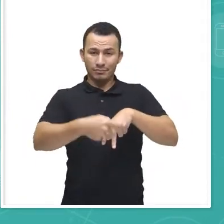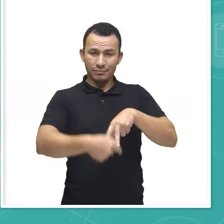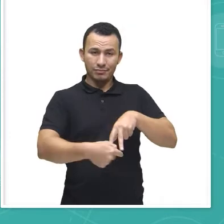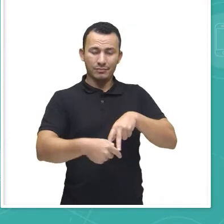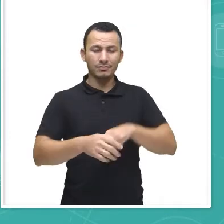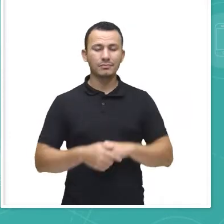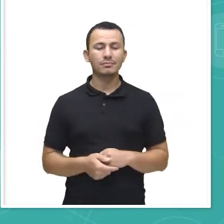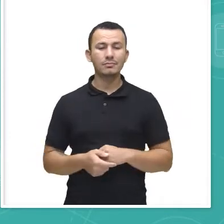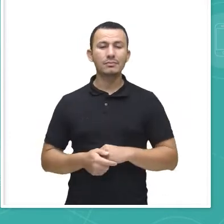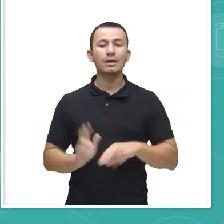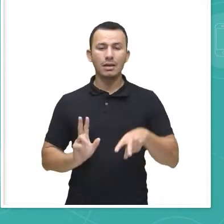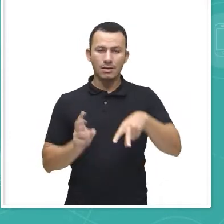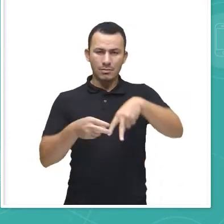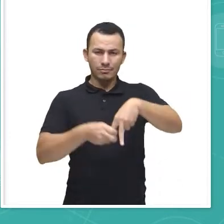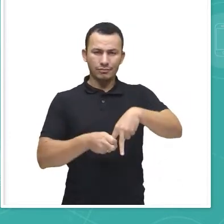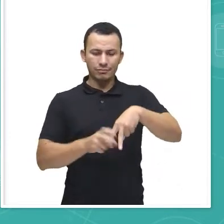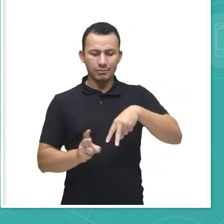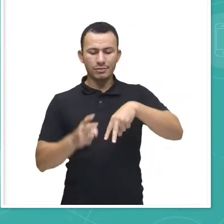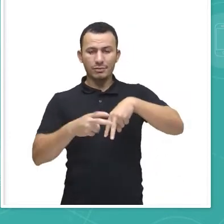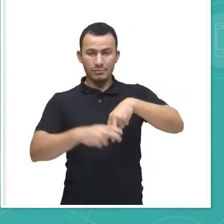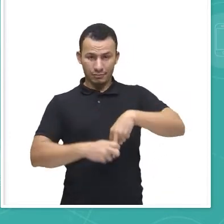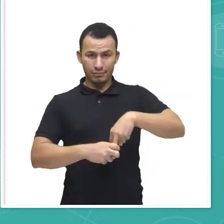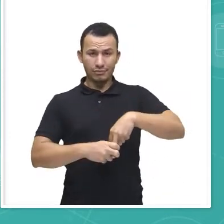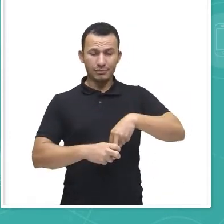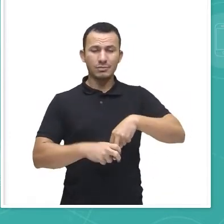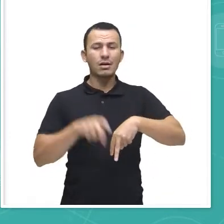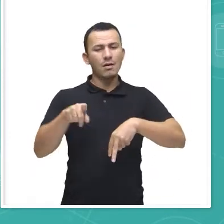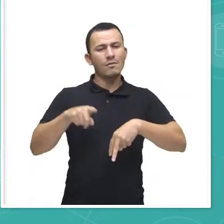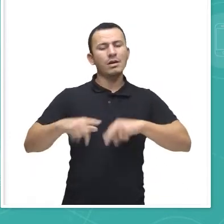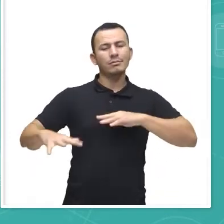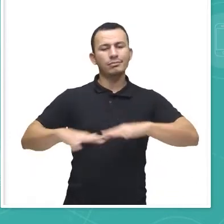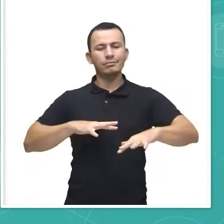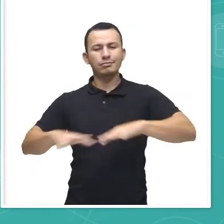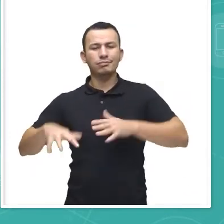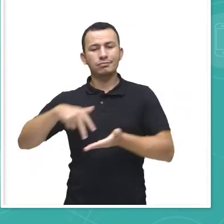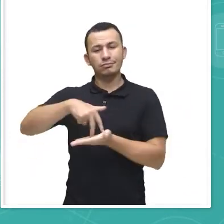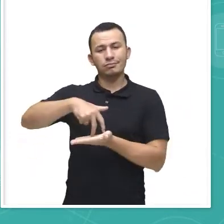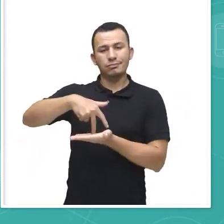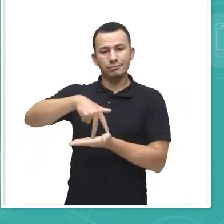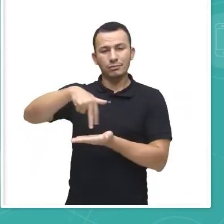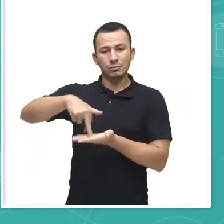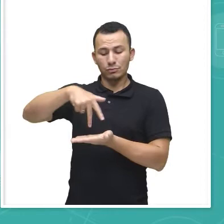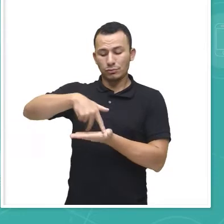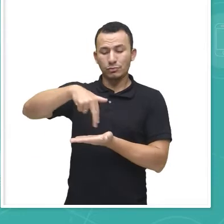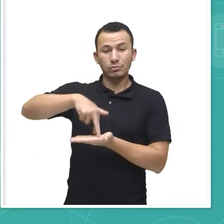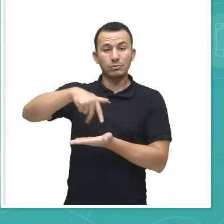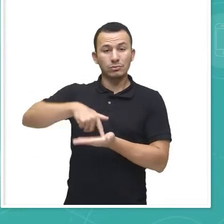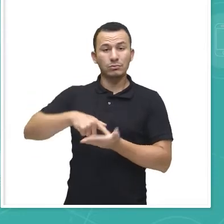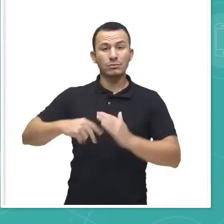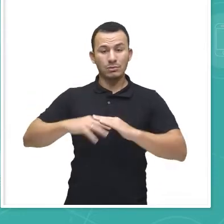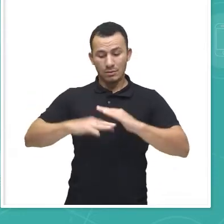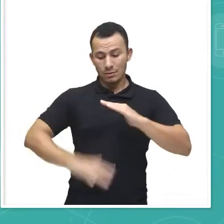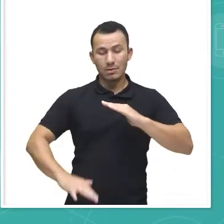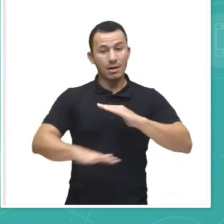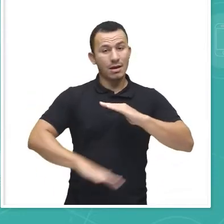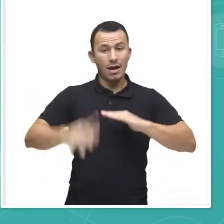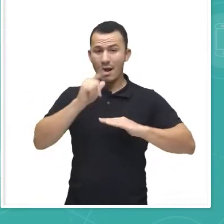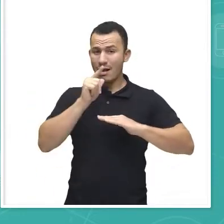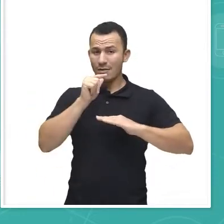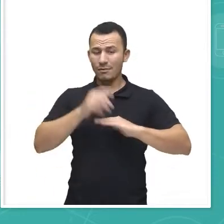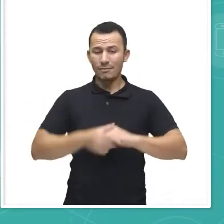isso, eles são presos no tornozelo, para você poder realizar os movimentos abaixo do nível da água. Tem também